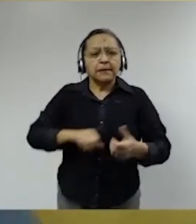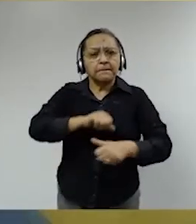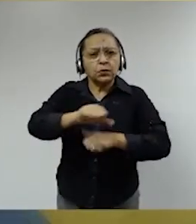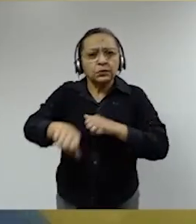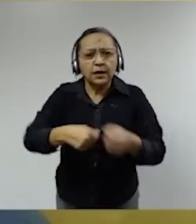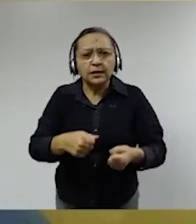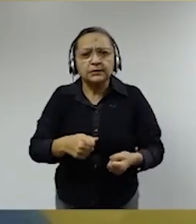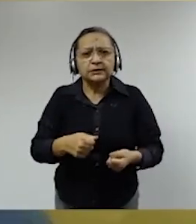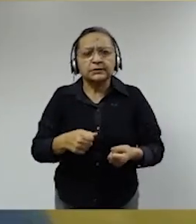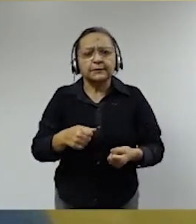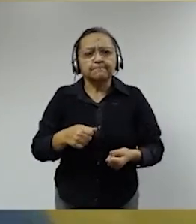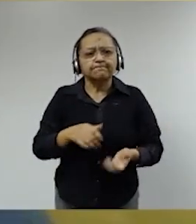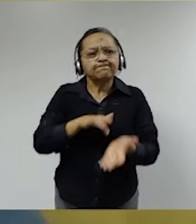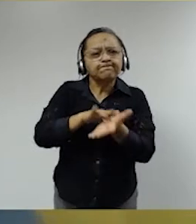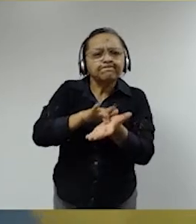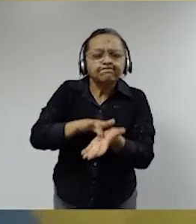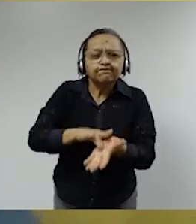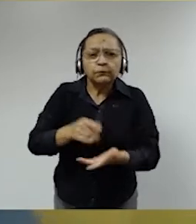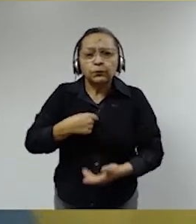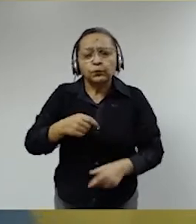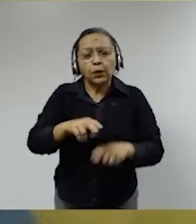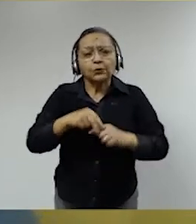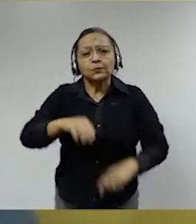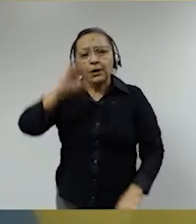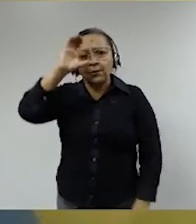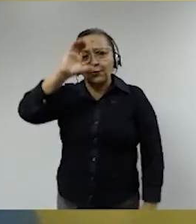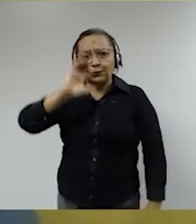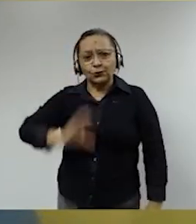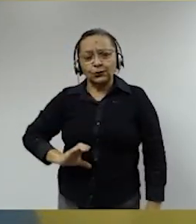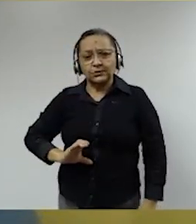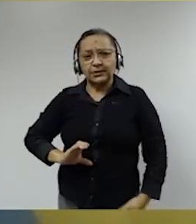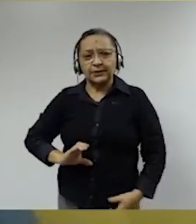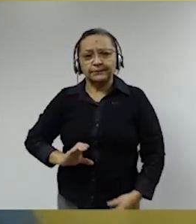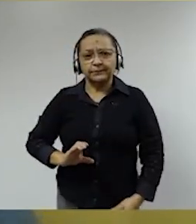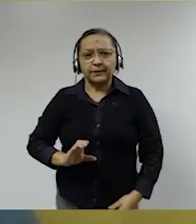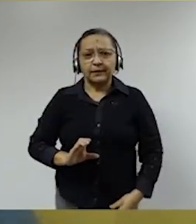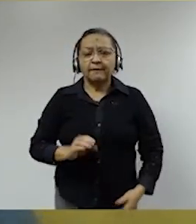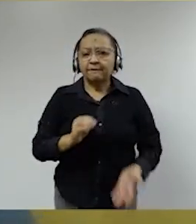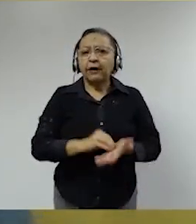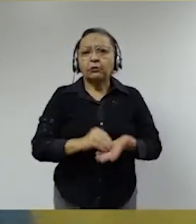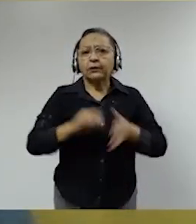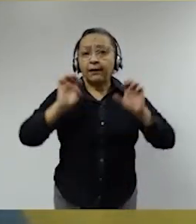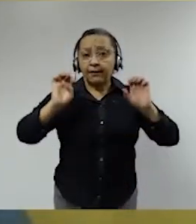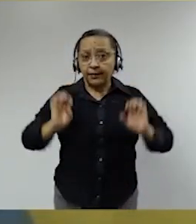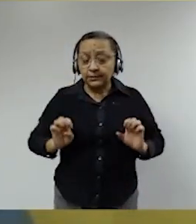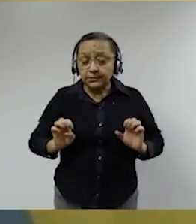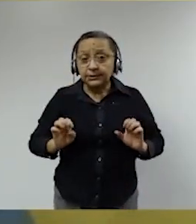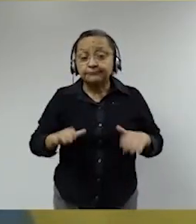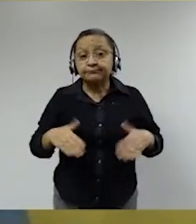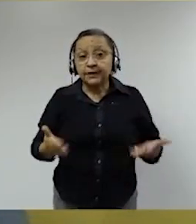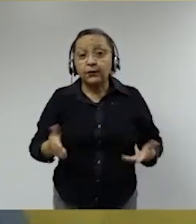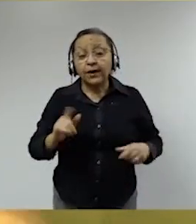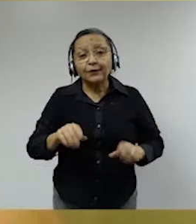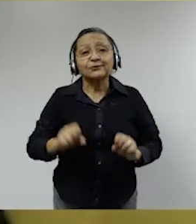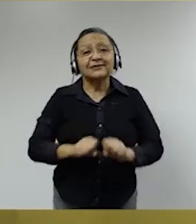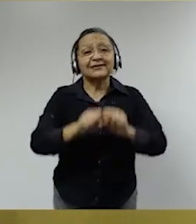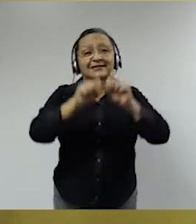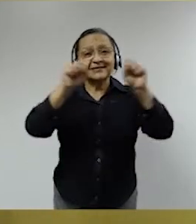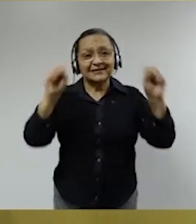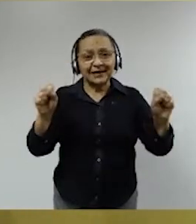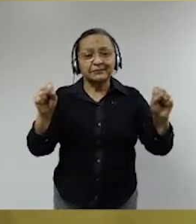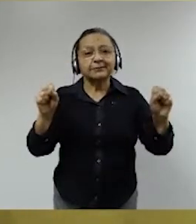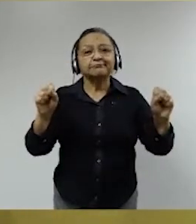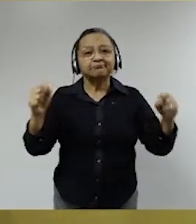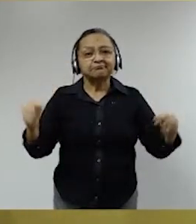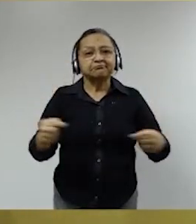modificação artificial por condutas ilícitas. Então, é um sistema que se insere como um